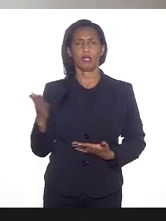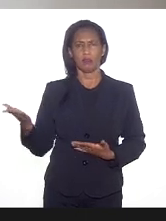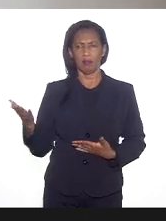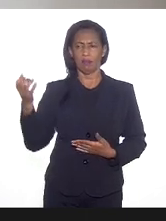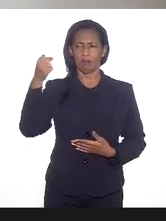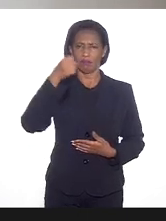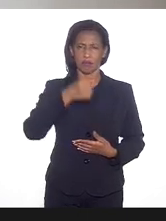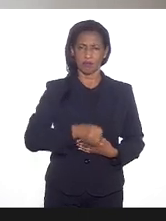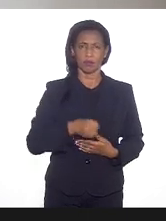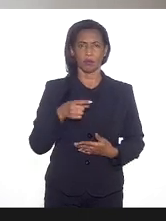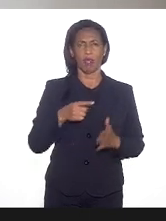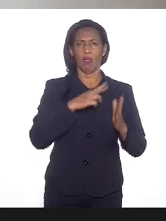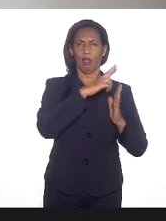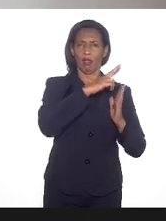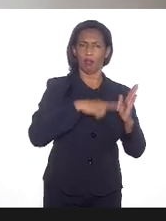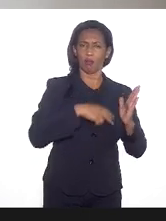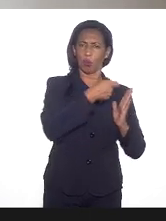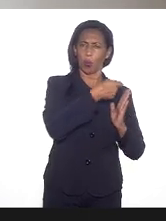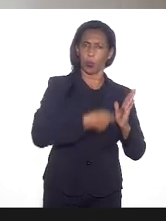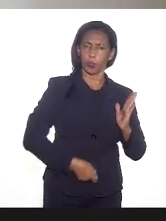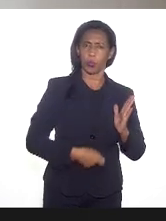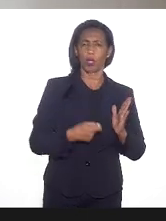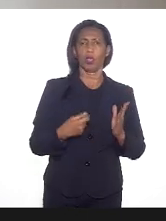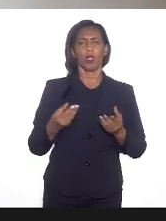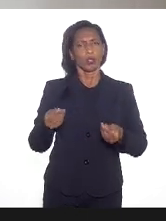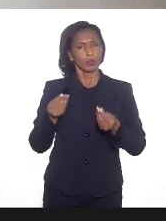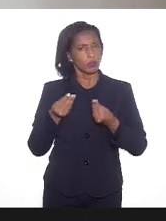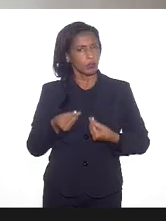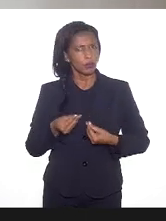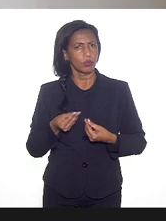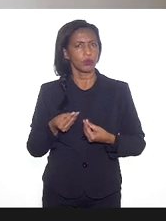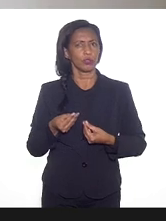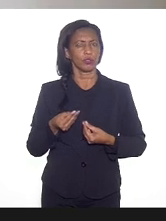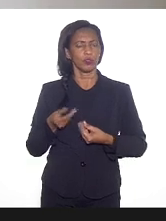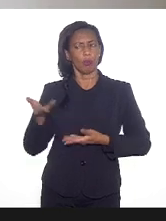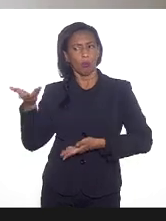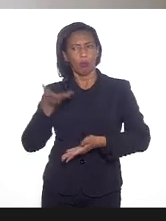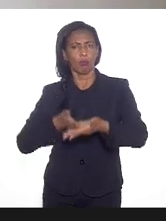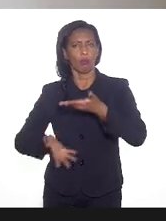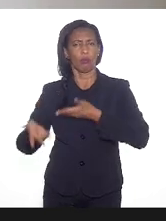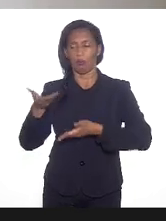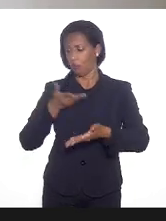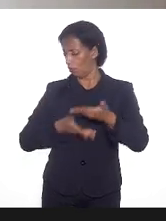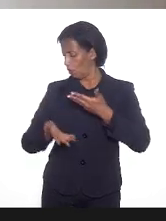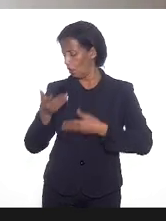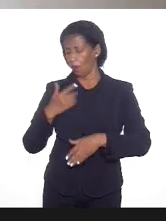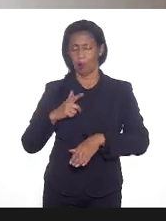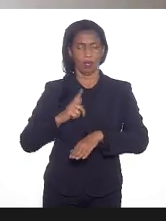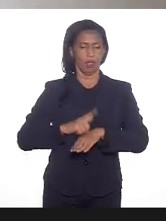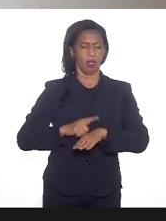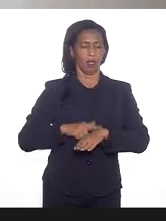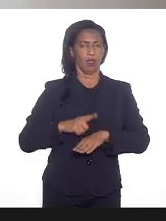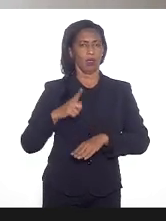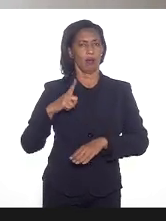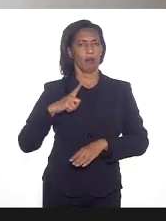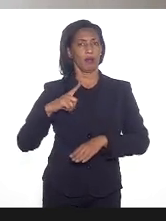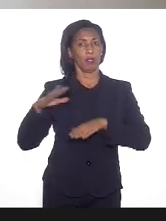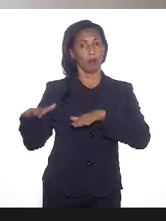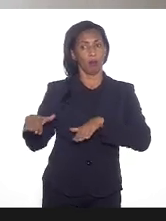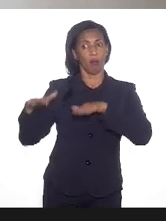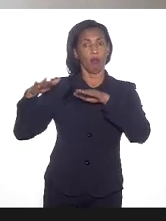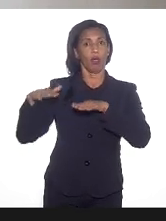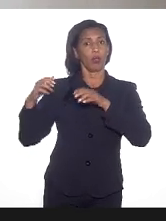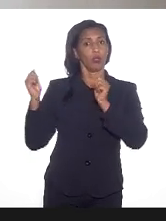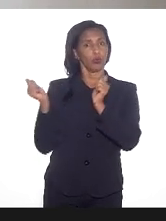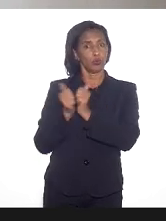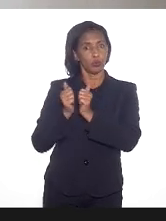tarefa da relatoria tão árdua e nos permitiu trocarmos tanto ao longo desse tempo para irmos amadurecendo juntos uma leitura